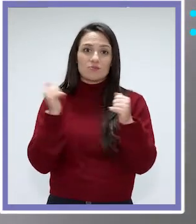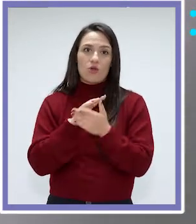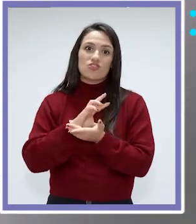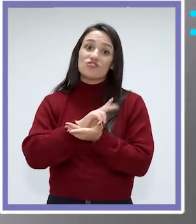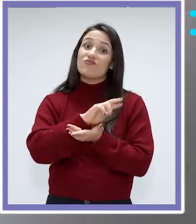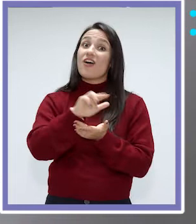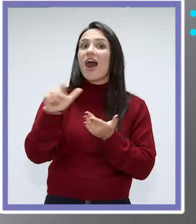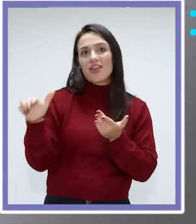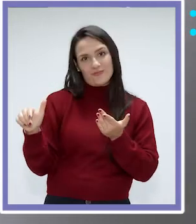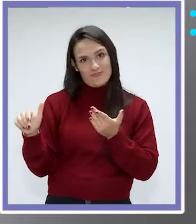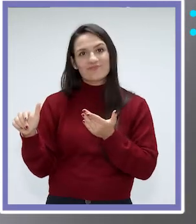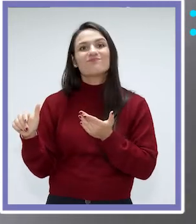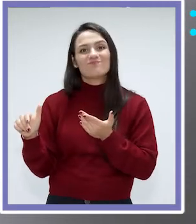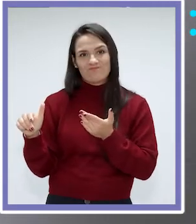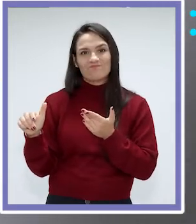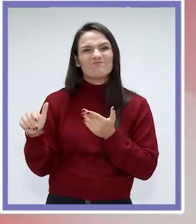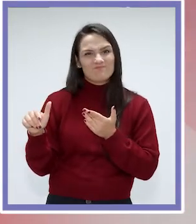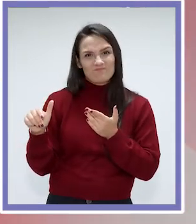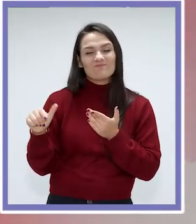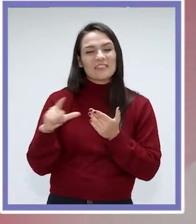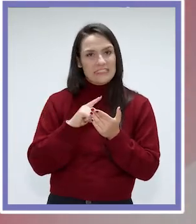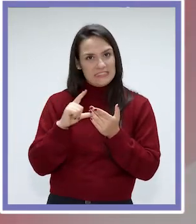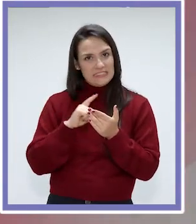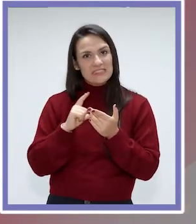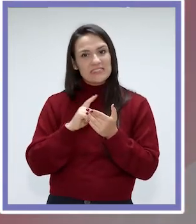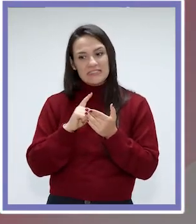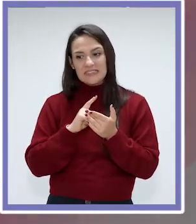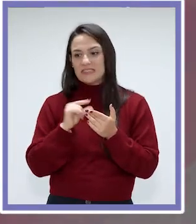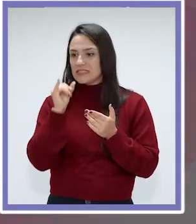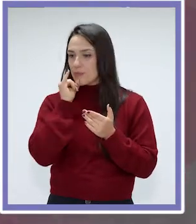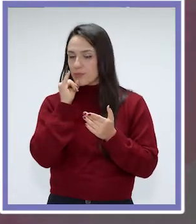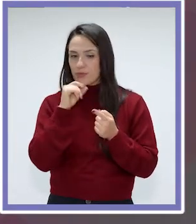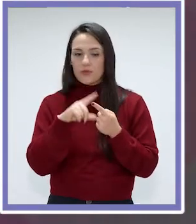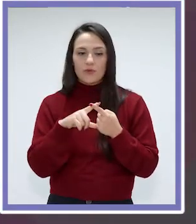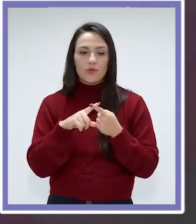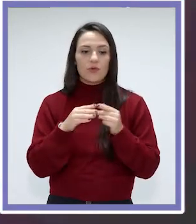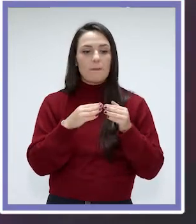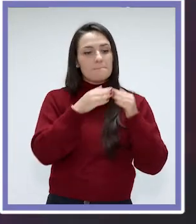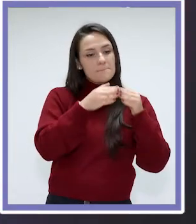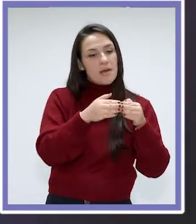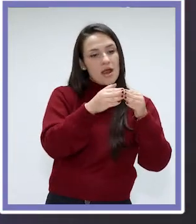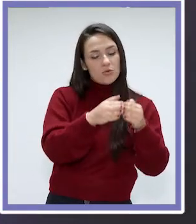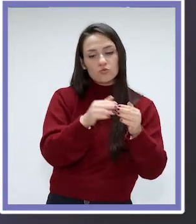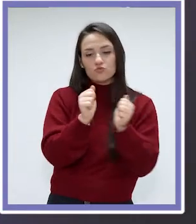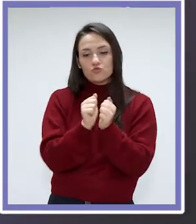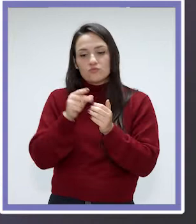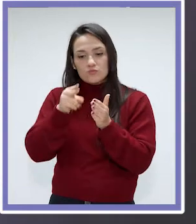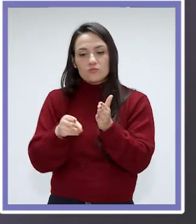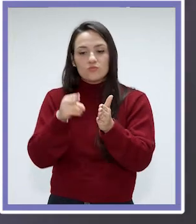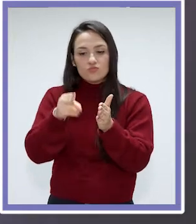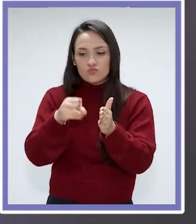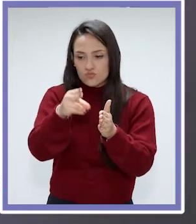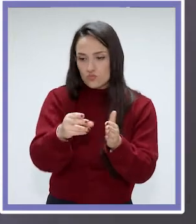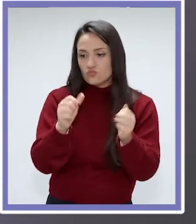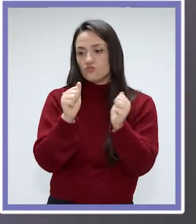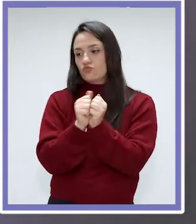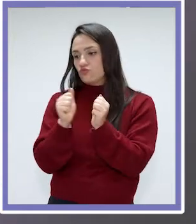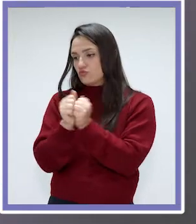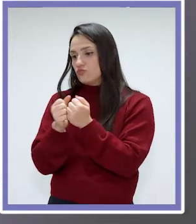percurso rodoviário, mas isso vai facilitar a integração entre os modais, entre os hidroviários,